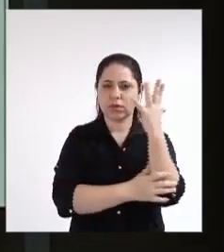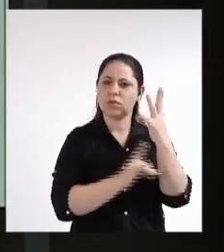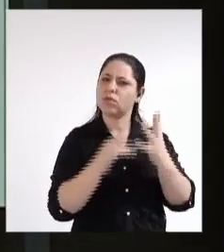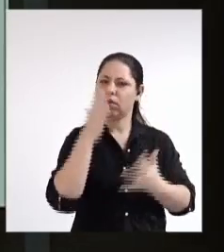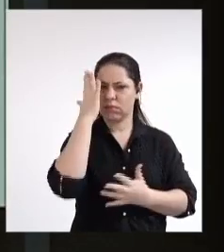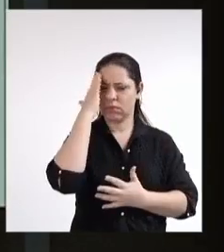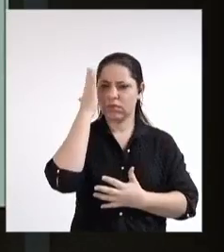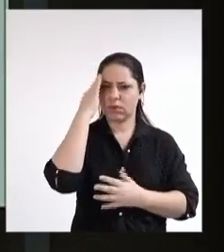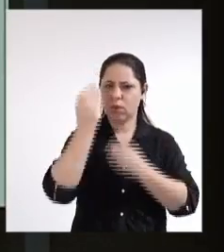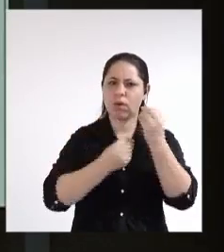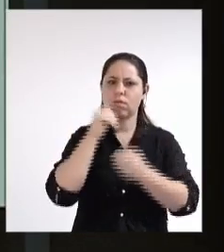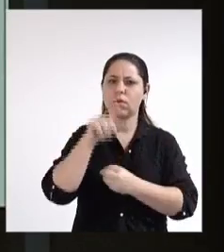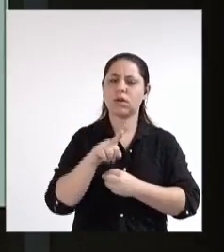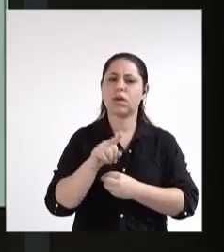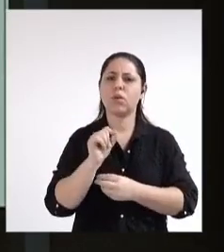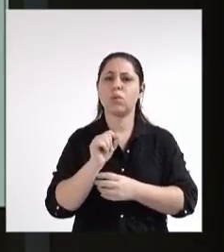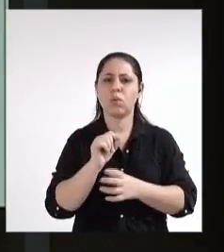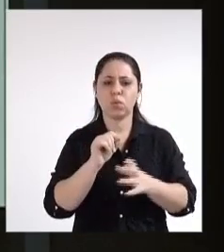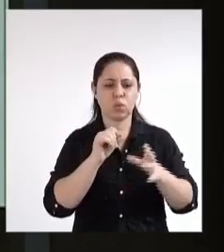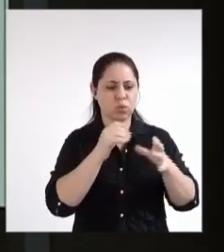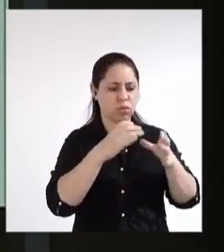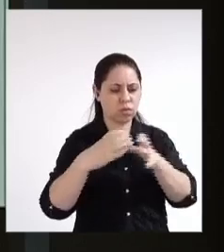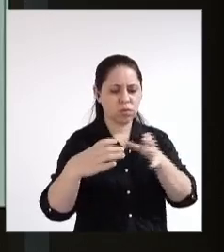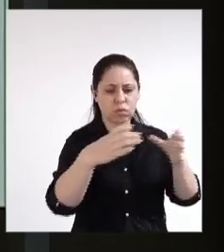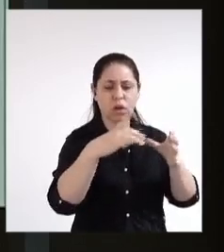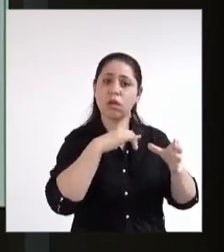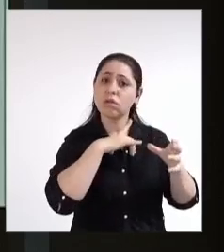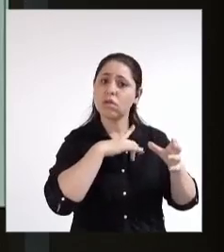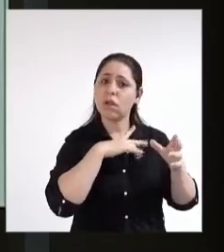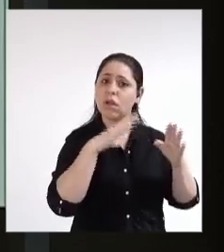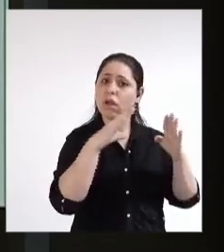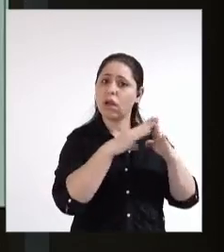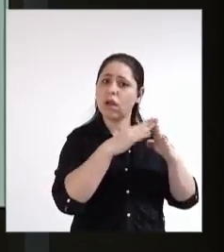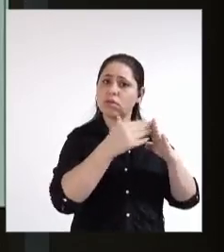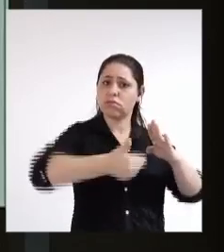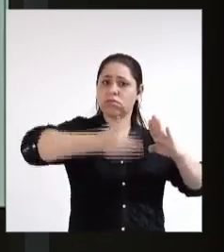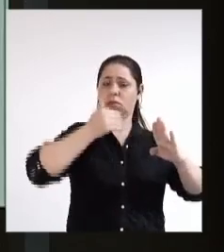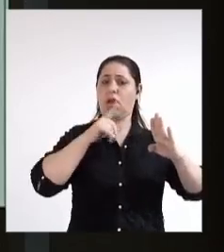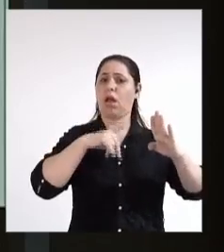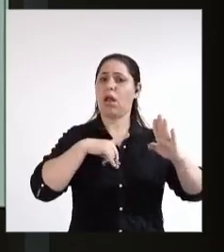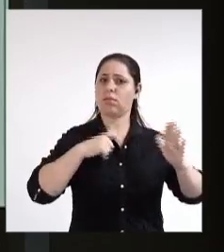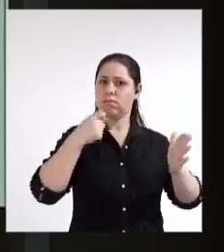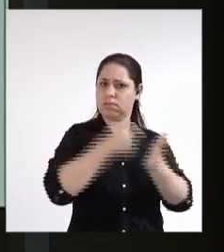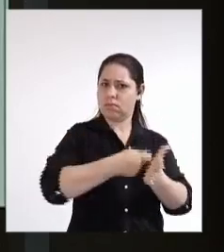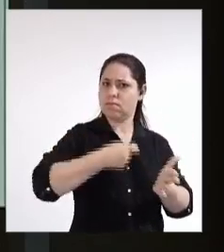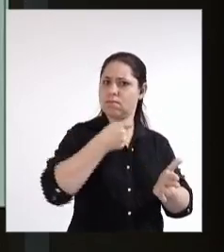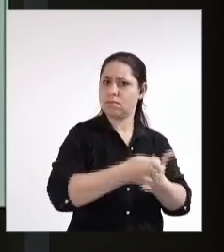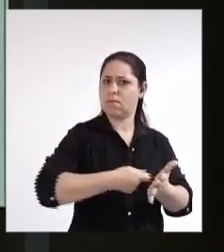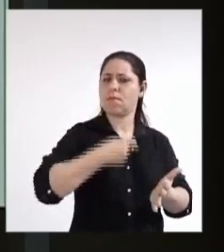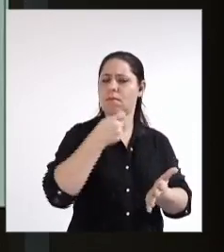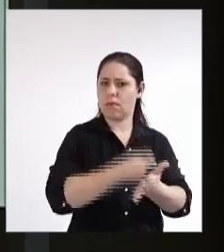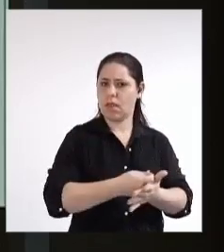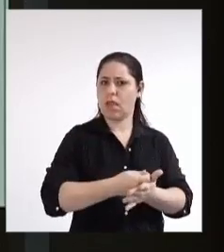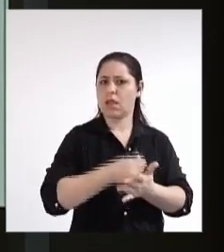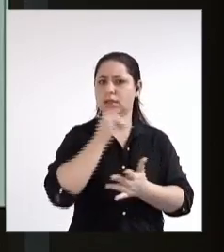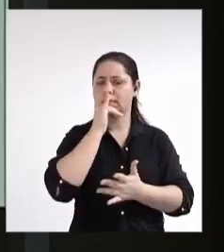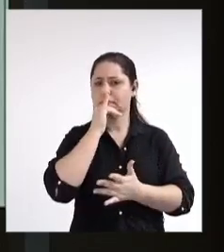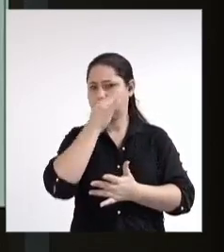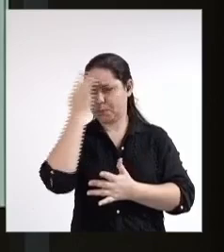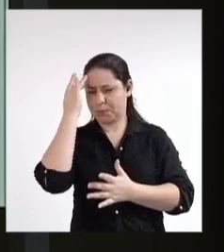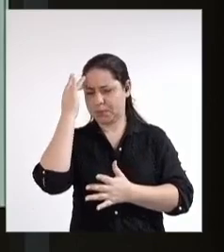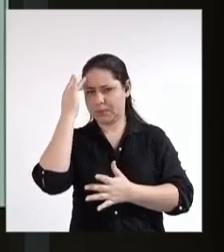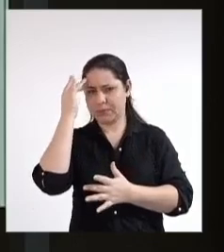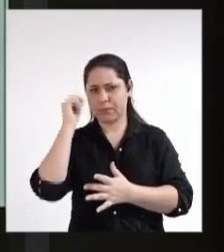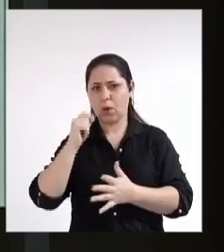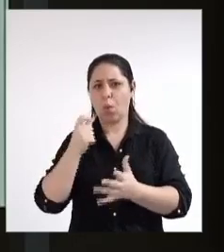vocês terem idéia de como é essa área e nós temos casos aqui é uma pressão imobiliária muito grande preocupa o restante da área então